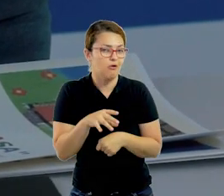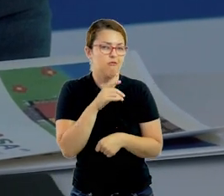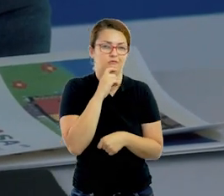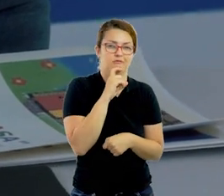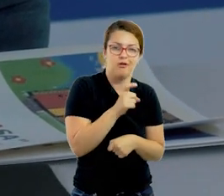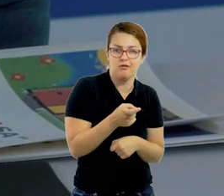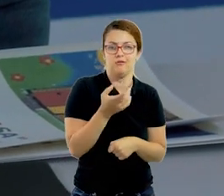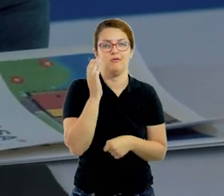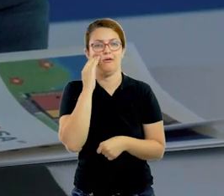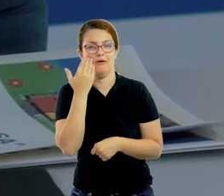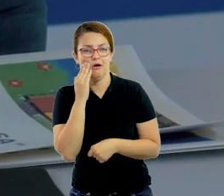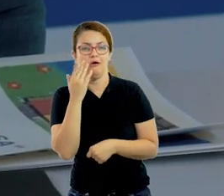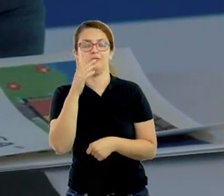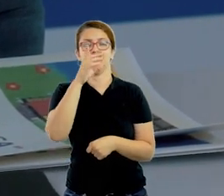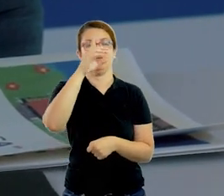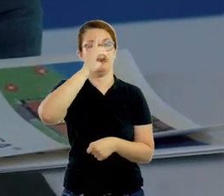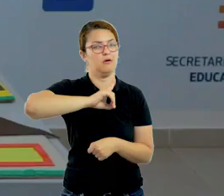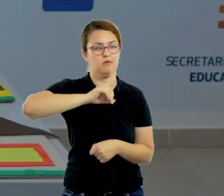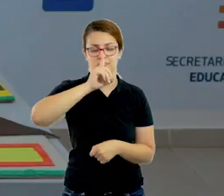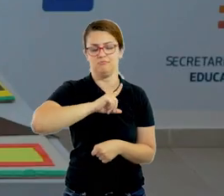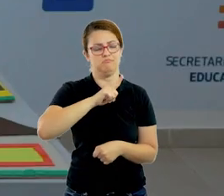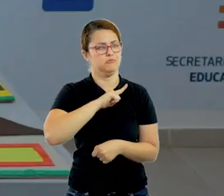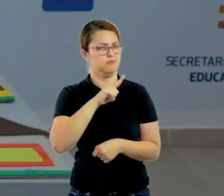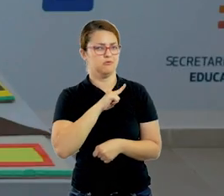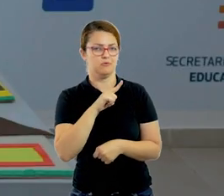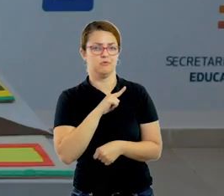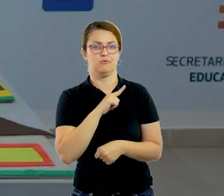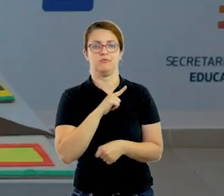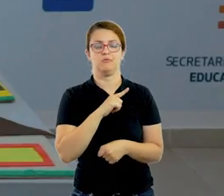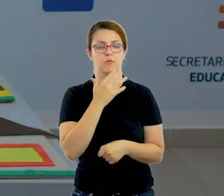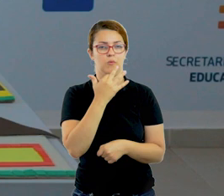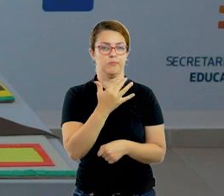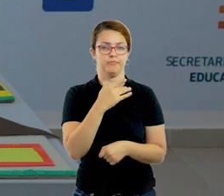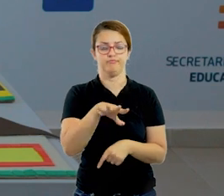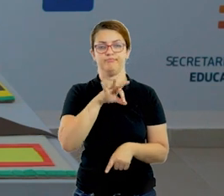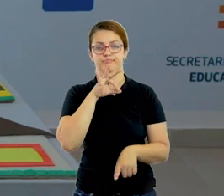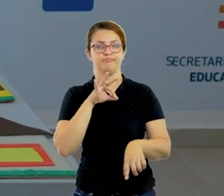necessariamente verde, rosa, amarelo, não, as cores que você tiver.